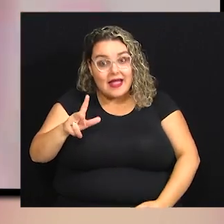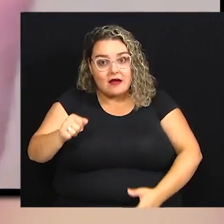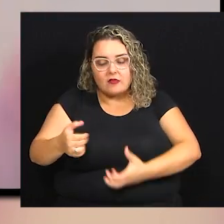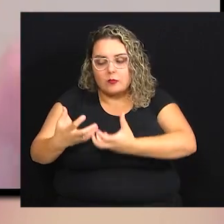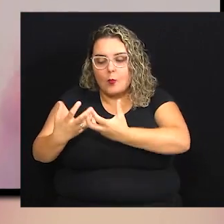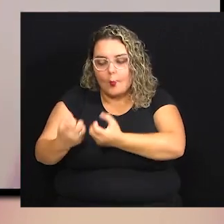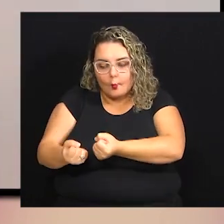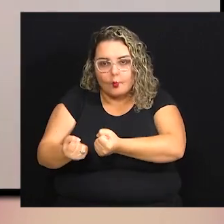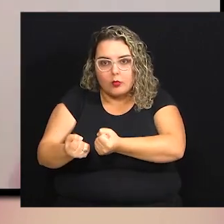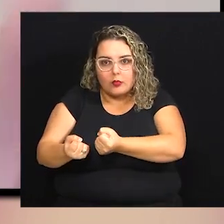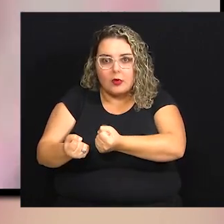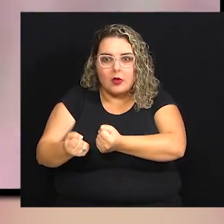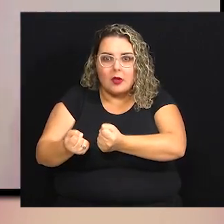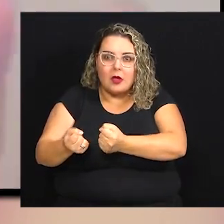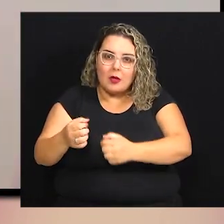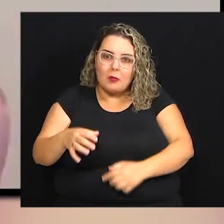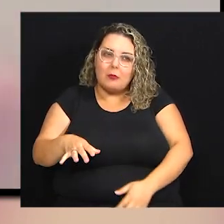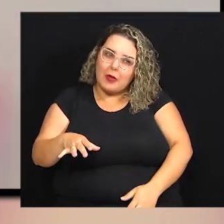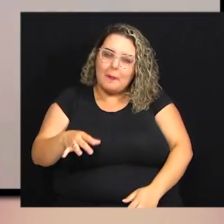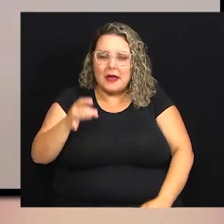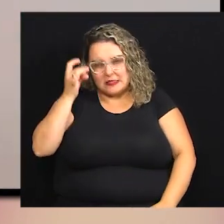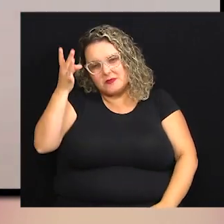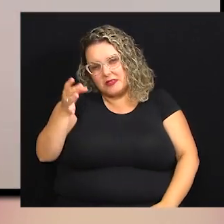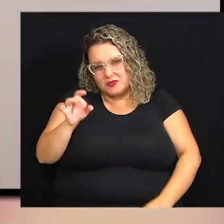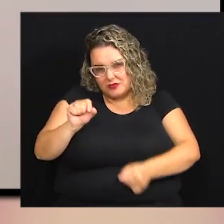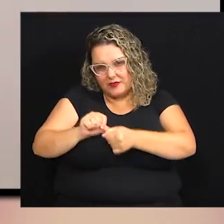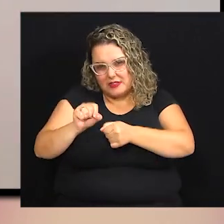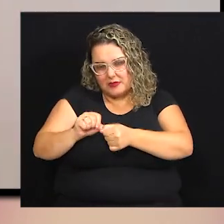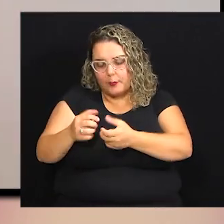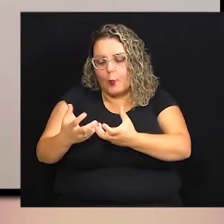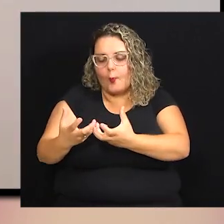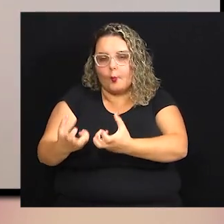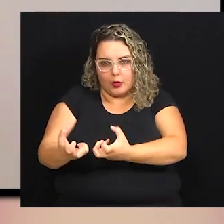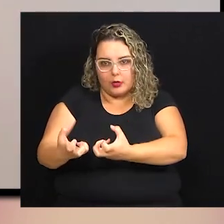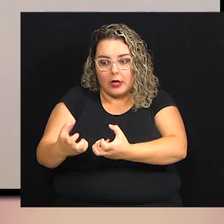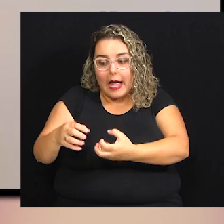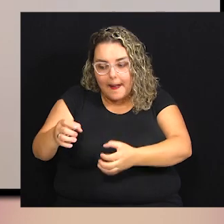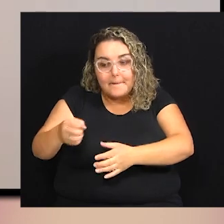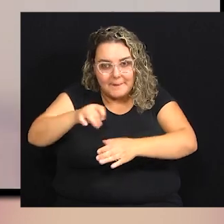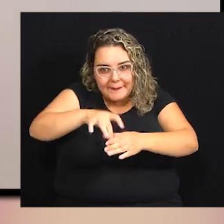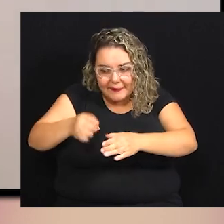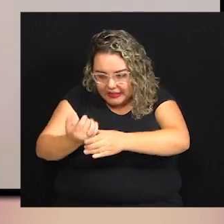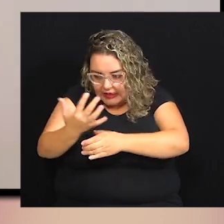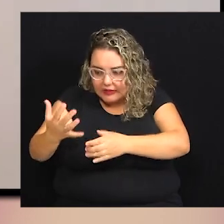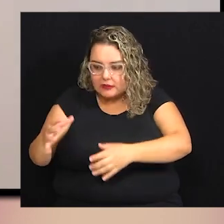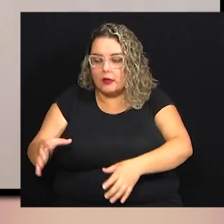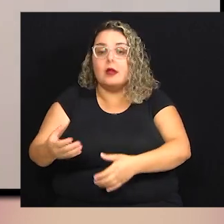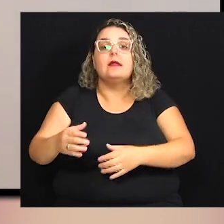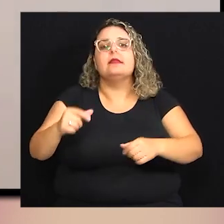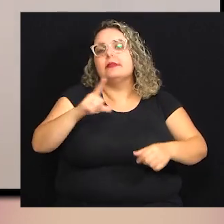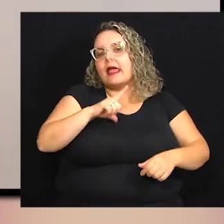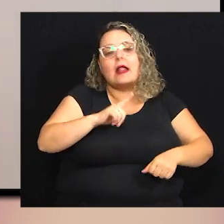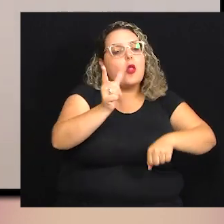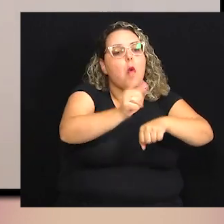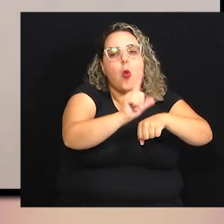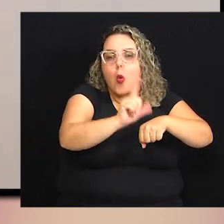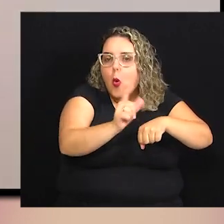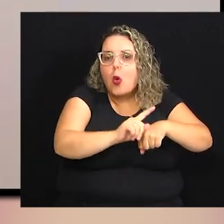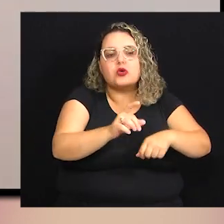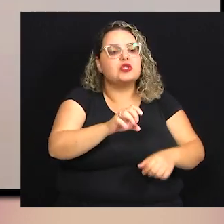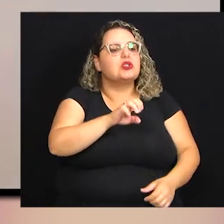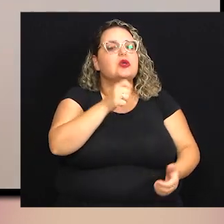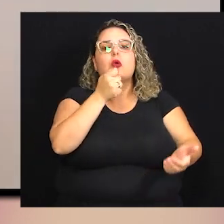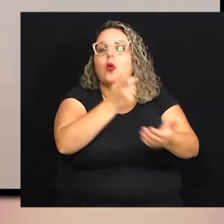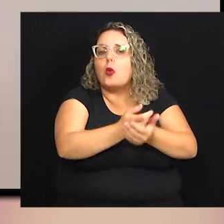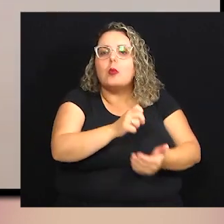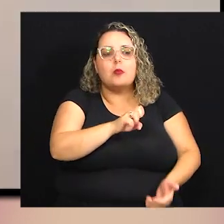erva ou seca, eu prefiro que seja seca, que é mais fácil de fazer, tá? Existem casas de chás hoje, onde você vai,